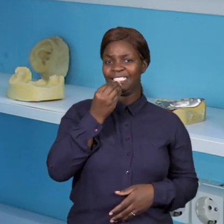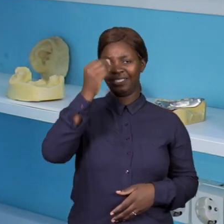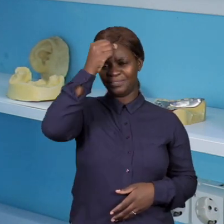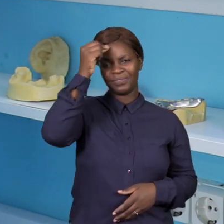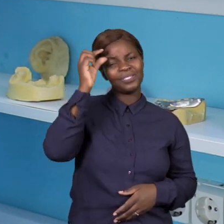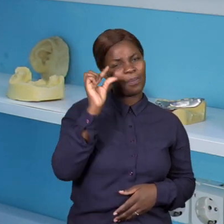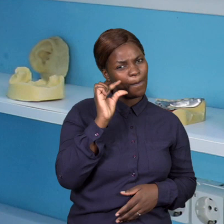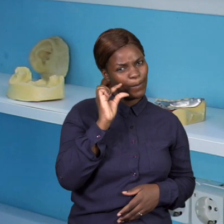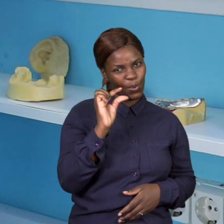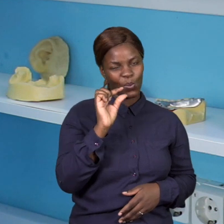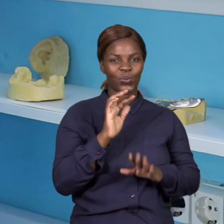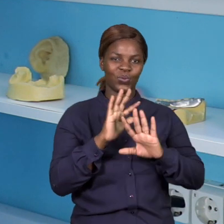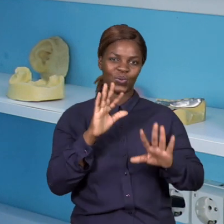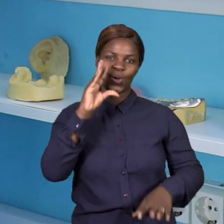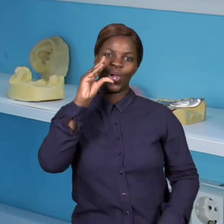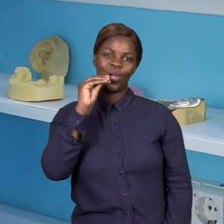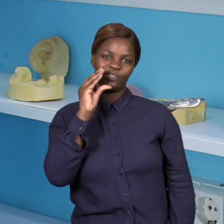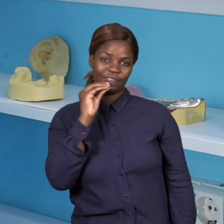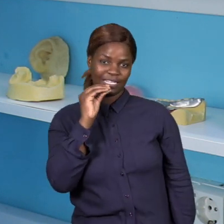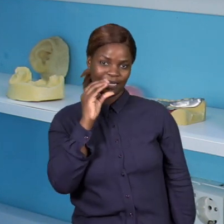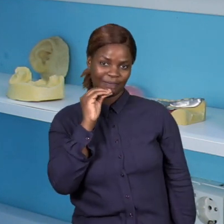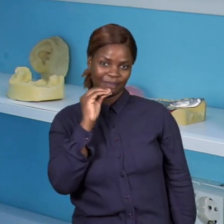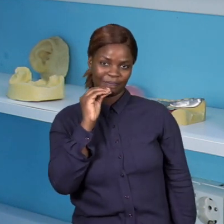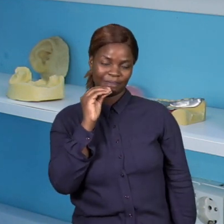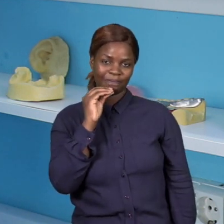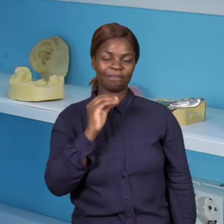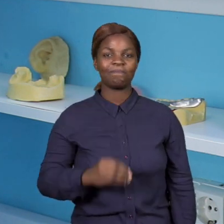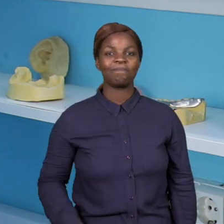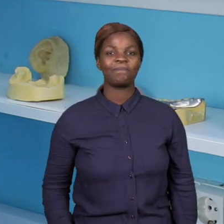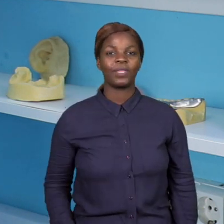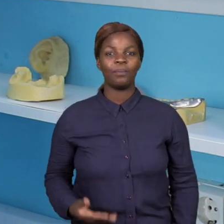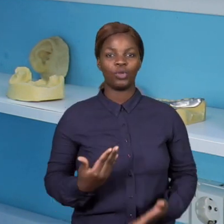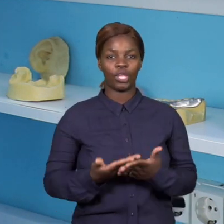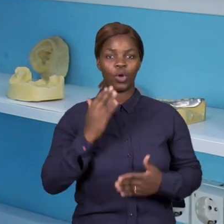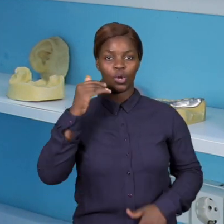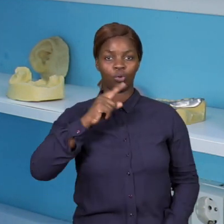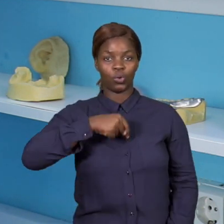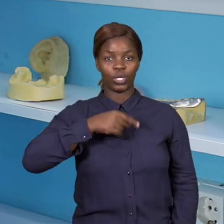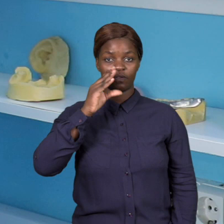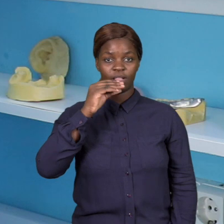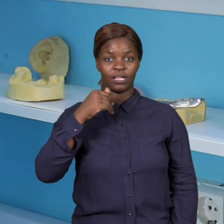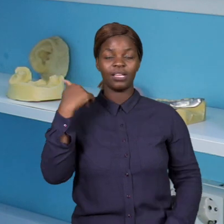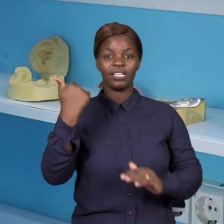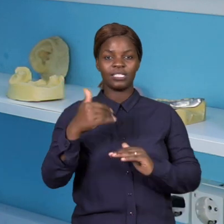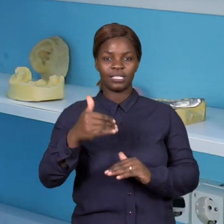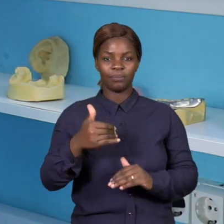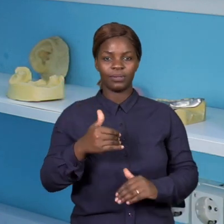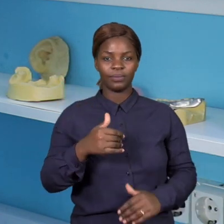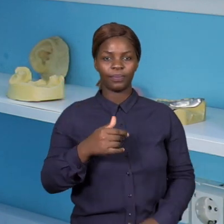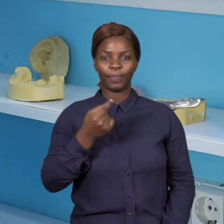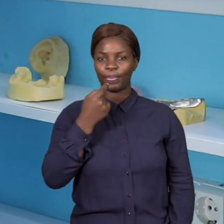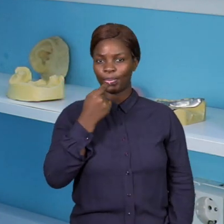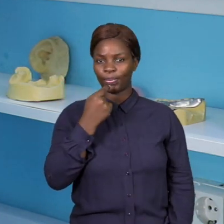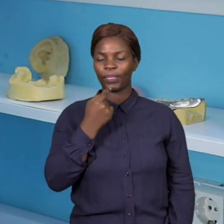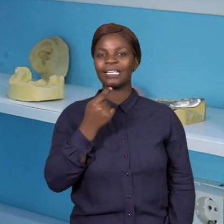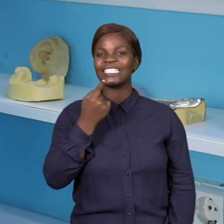parte a mucosa, né? A parte de frente. Quase sempre quando vamos pronunciar alguma palavra, colocamos a